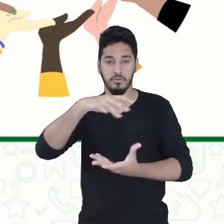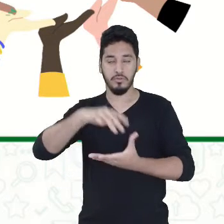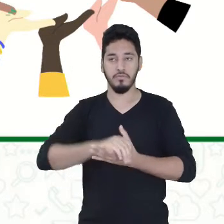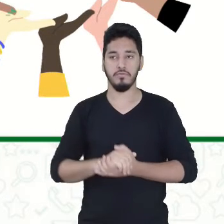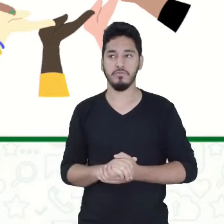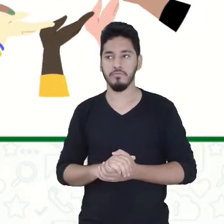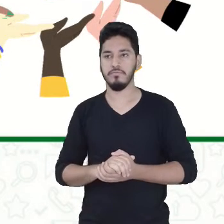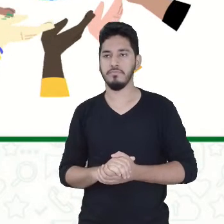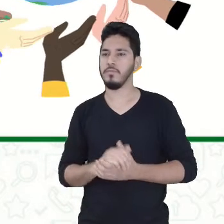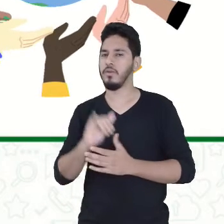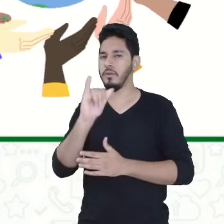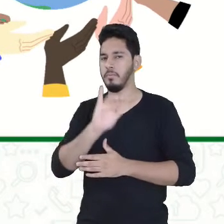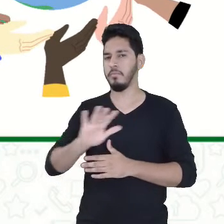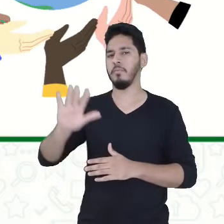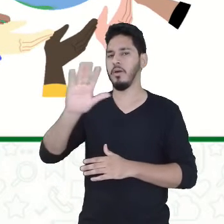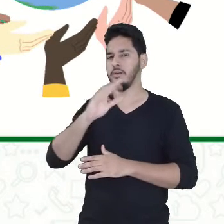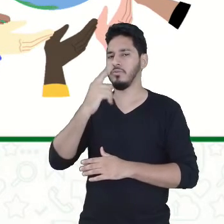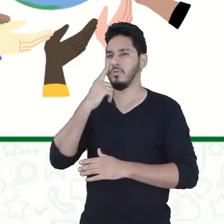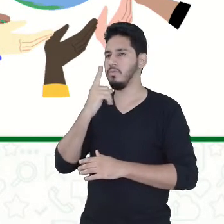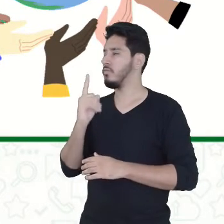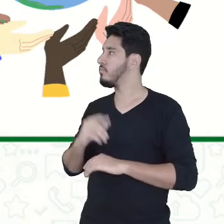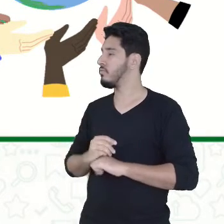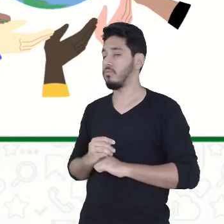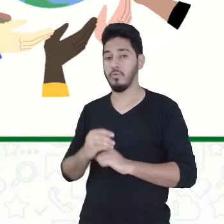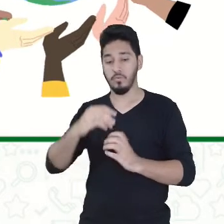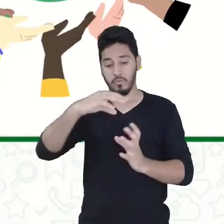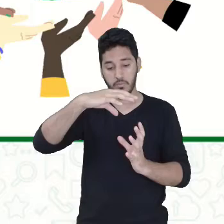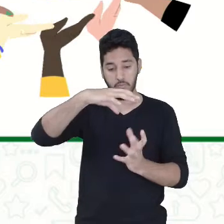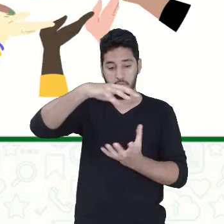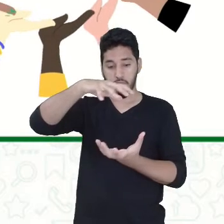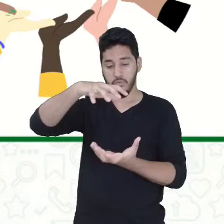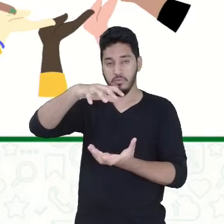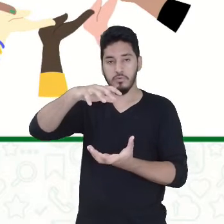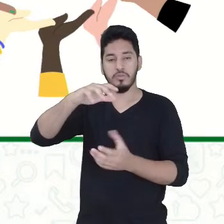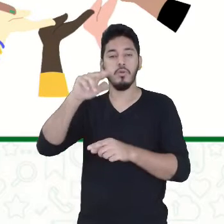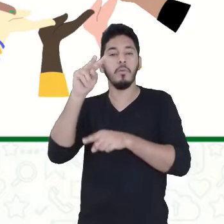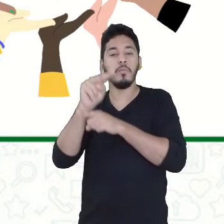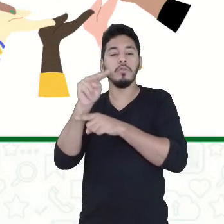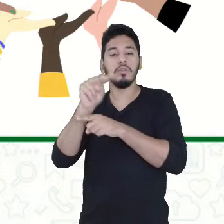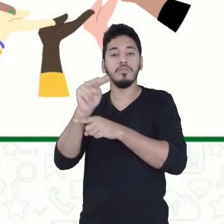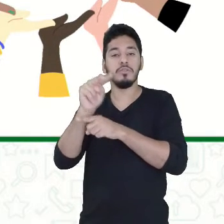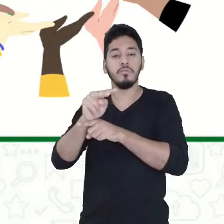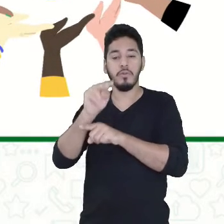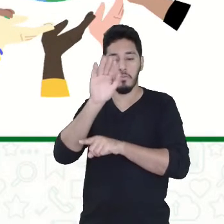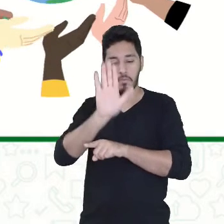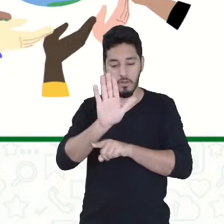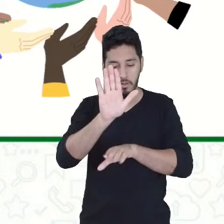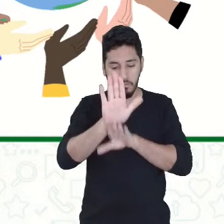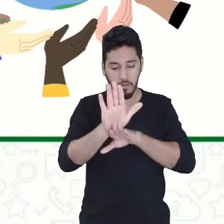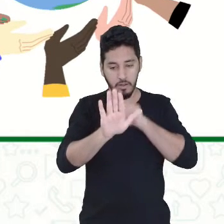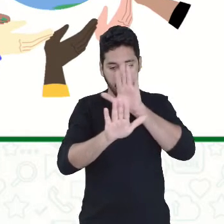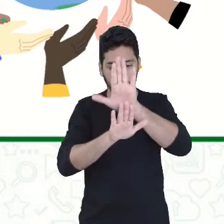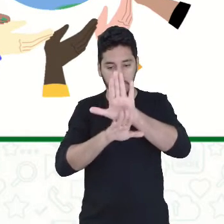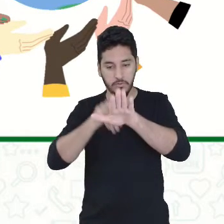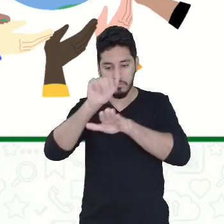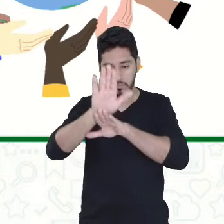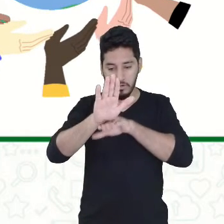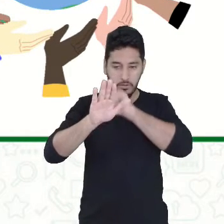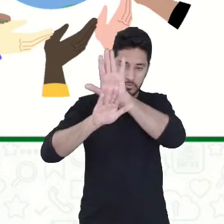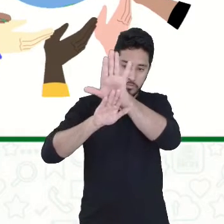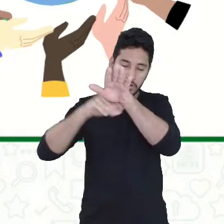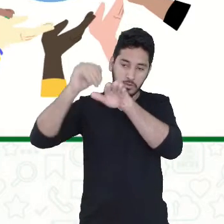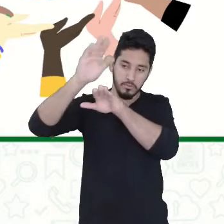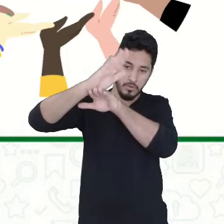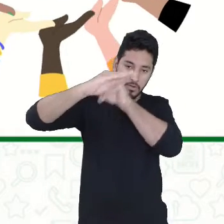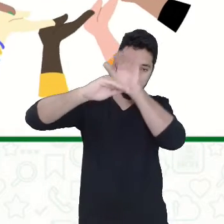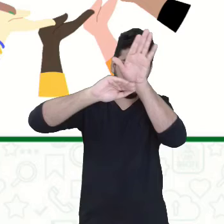mais uma vez, essa imagem, essa animação aí, ó. O mundo sendo protegido pelas mãos das pessoas.